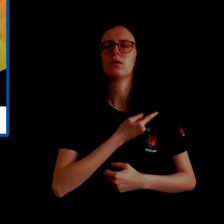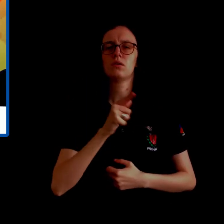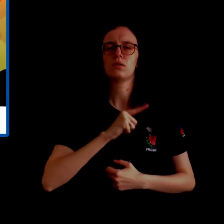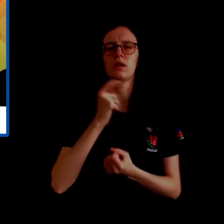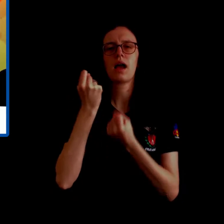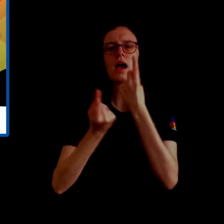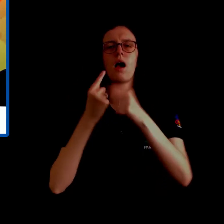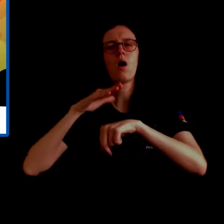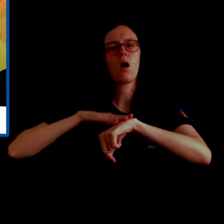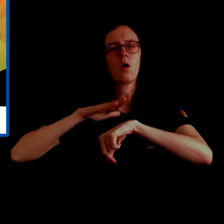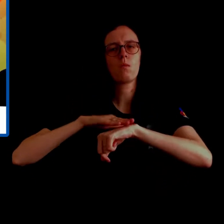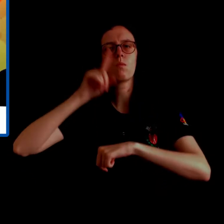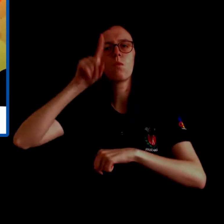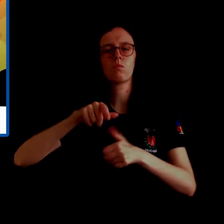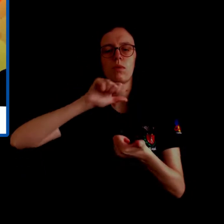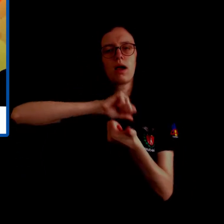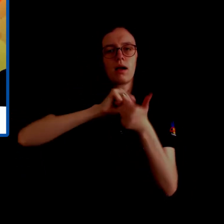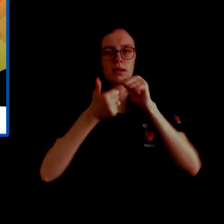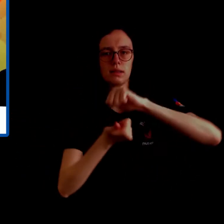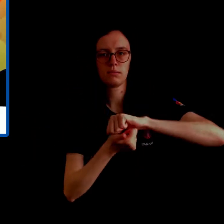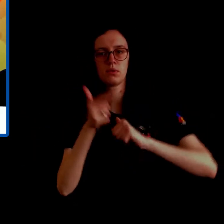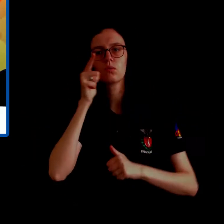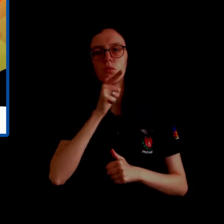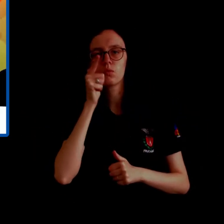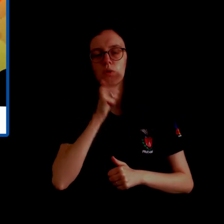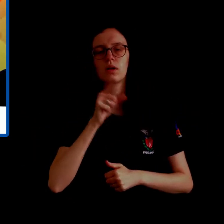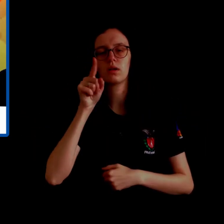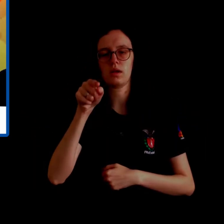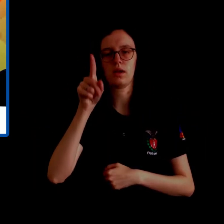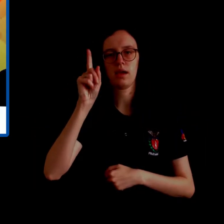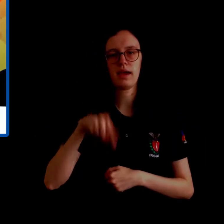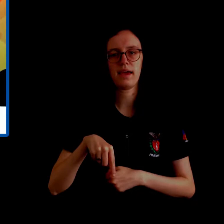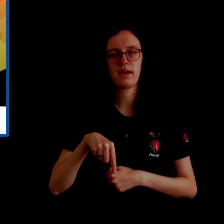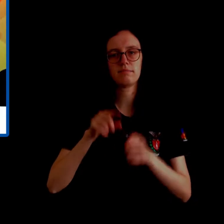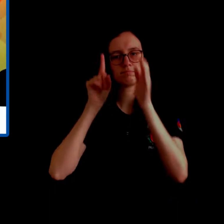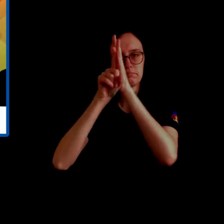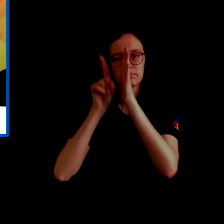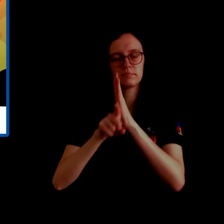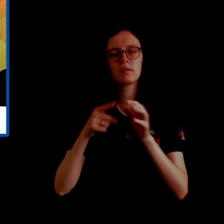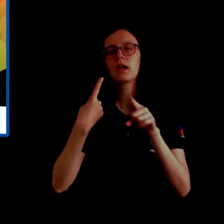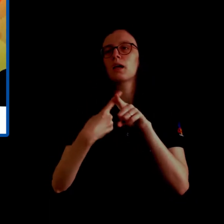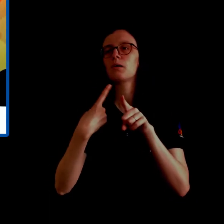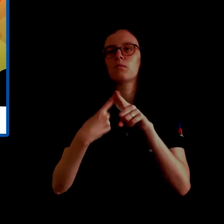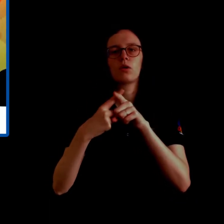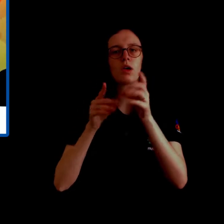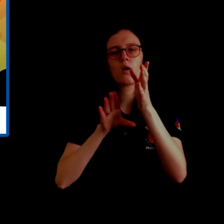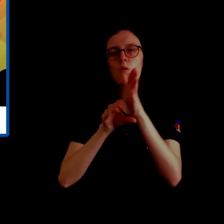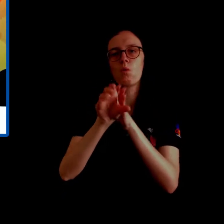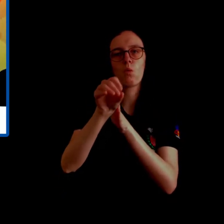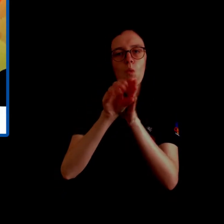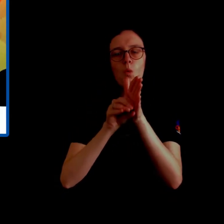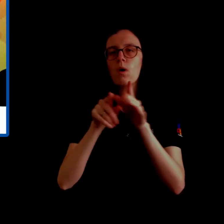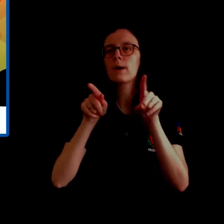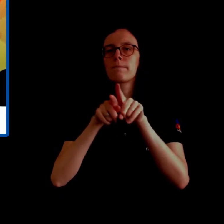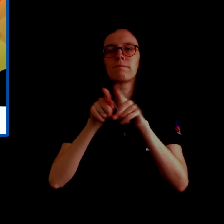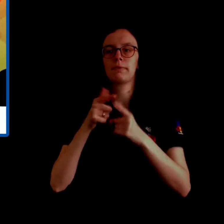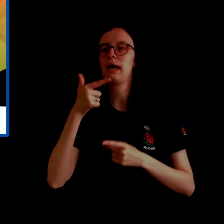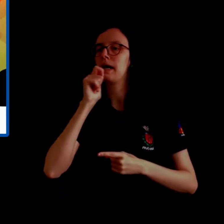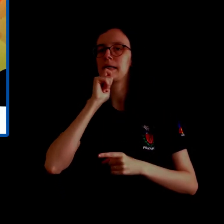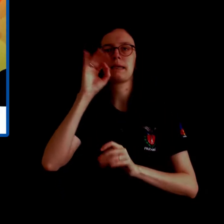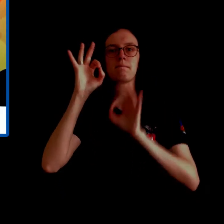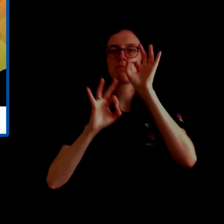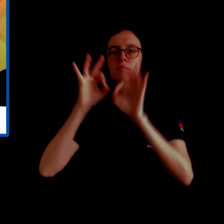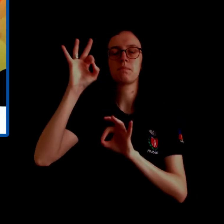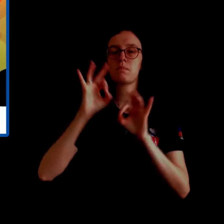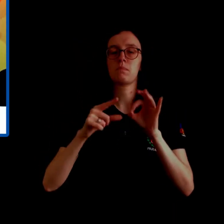alguns momentos de adaptações desse formulário, porque nem mesmo a Google estava preparada para